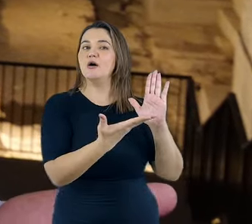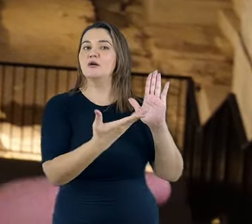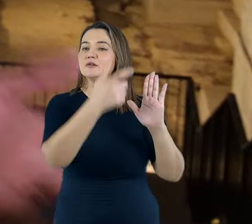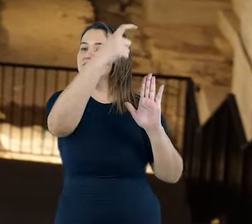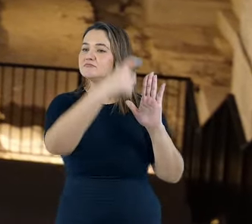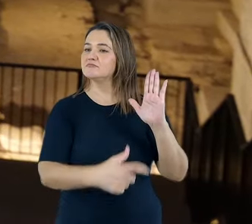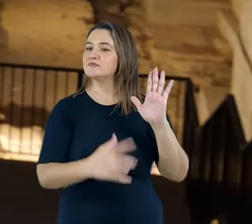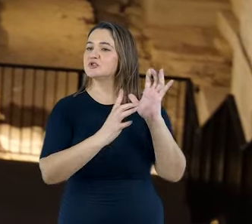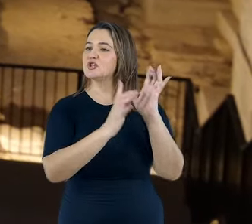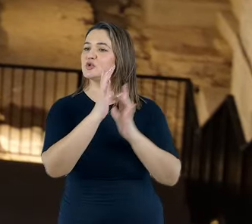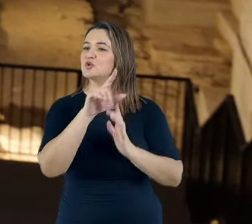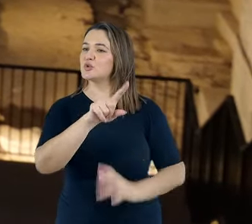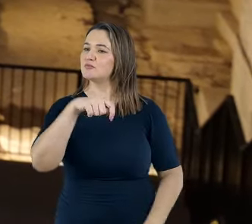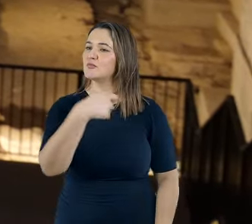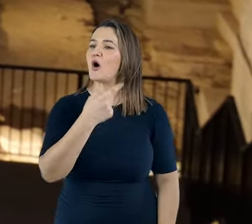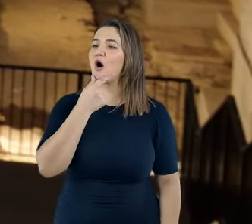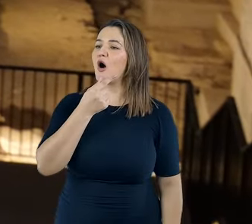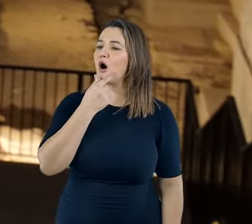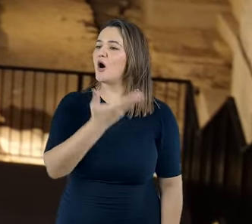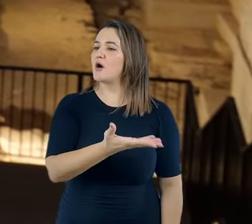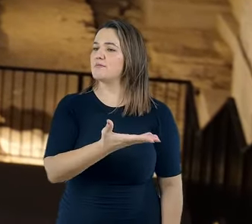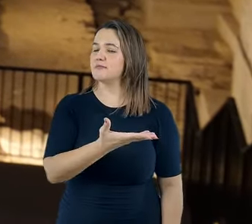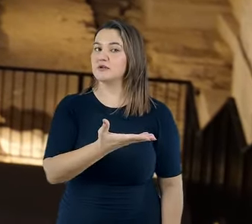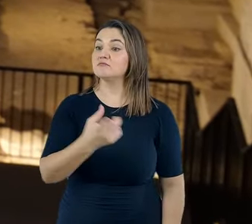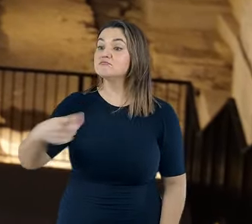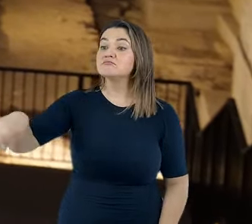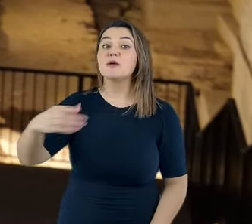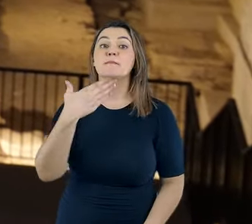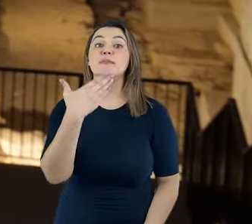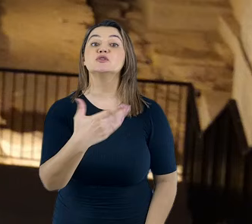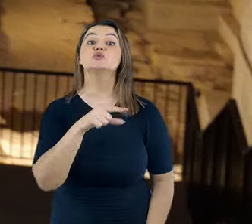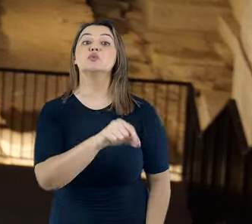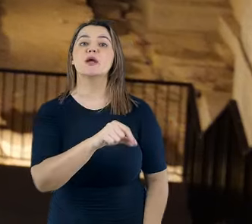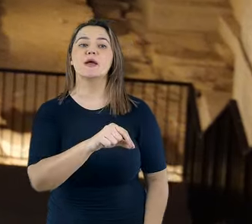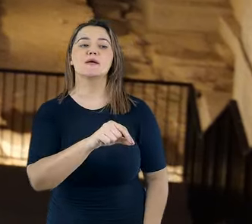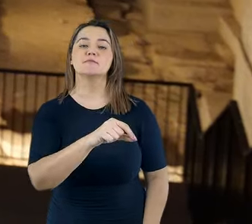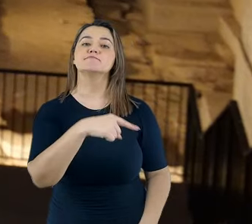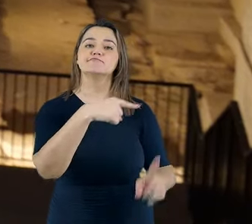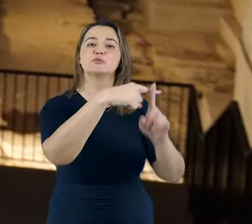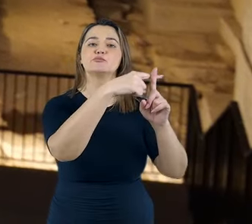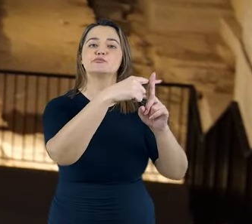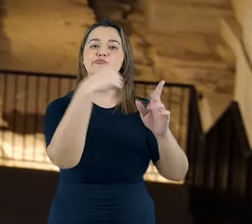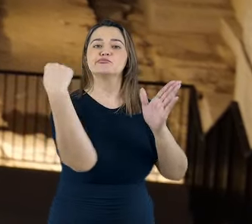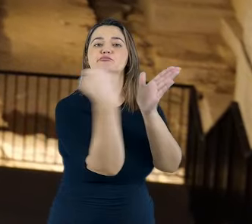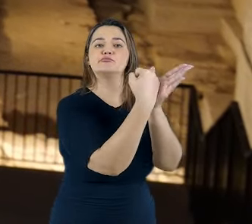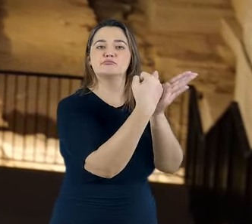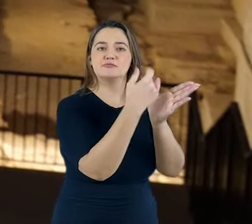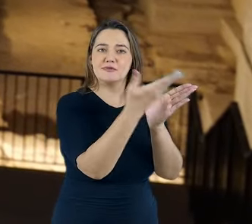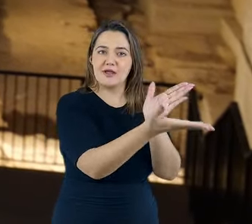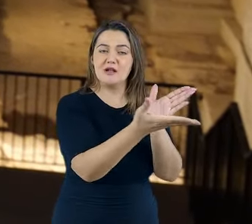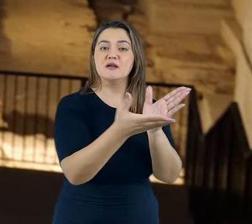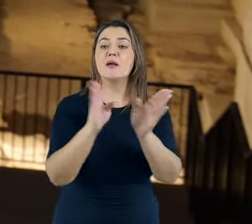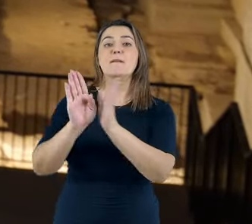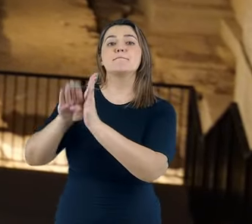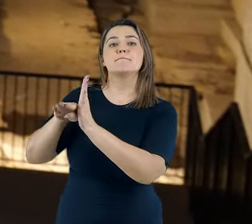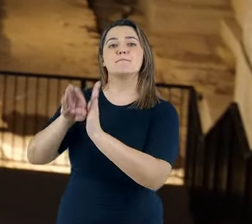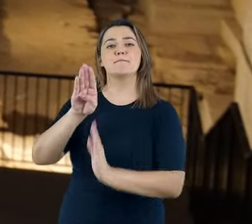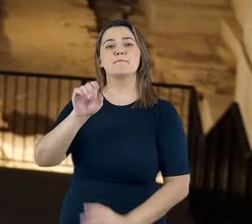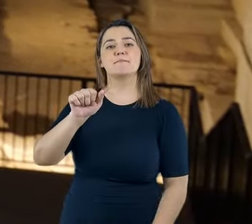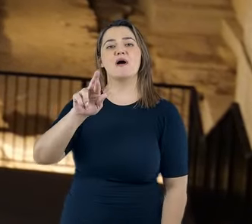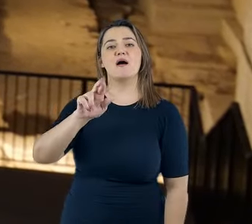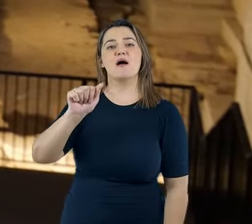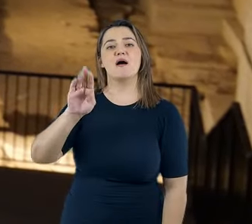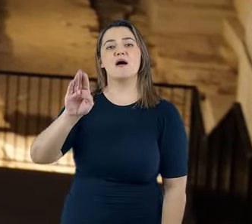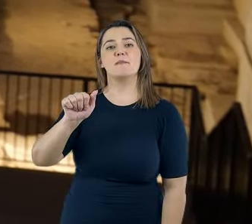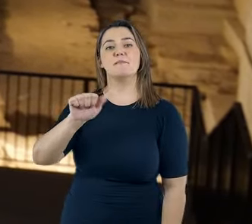homem", e eles pediram então a crucifixão de Jesus e a soltura de Barrabás. Nós vamos ler durante o programa de hoje várias